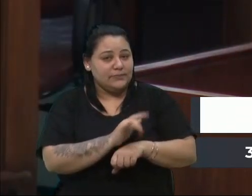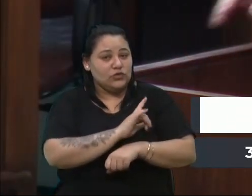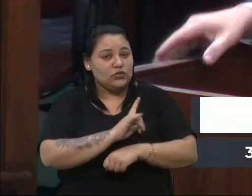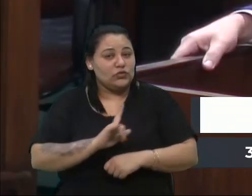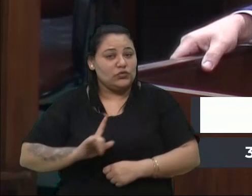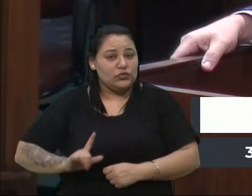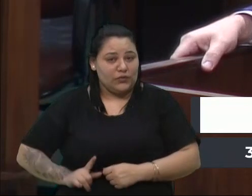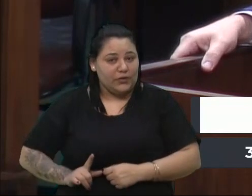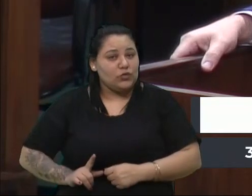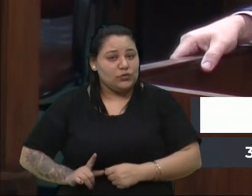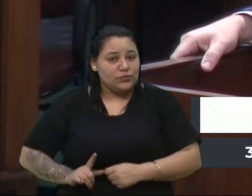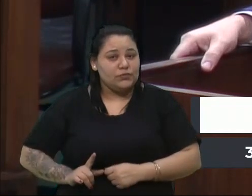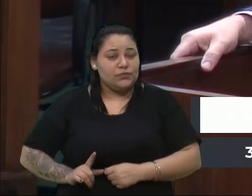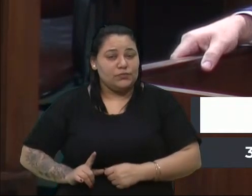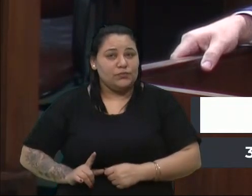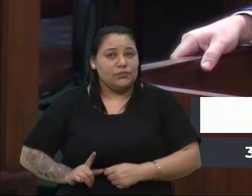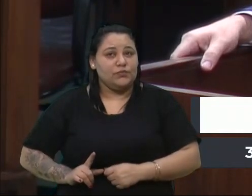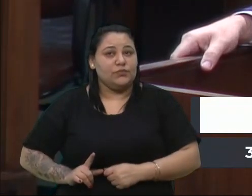foram